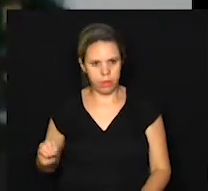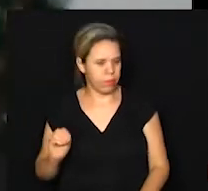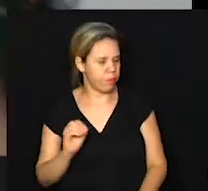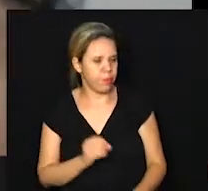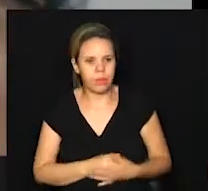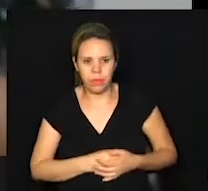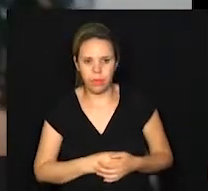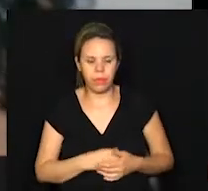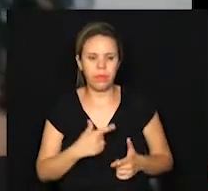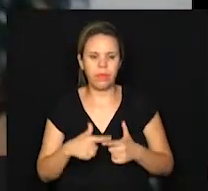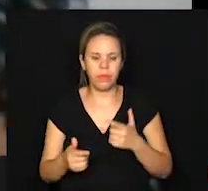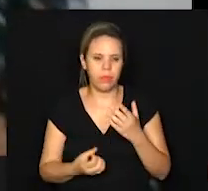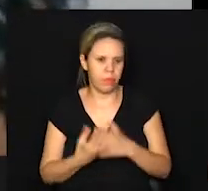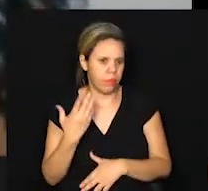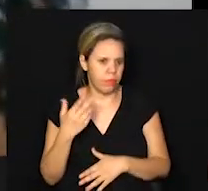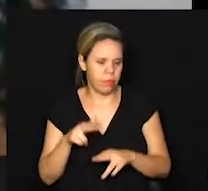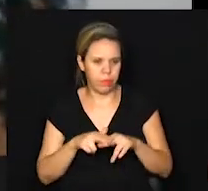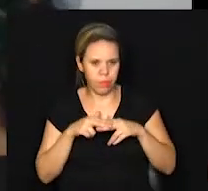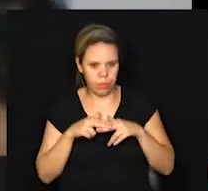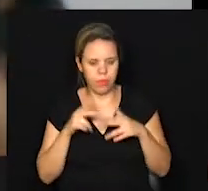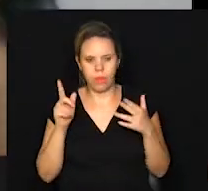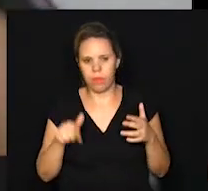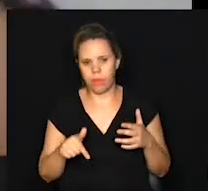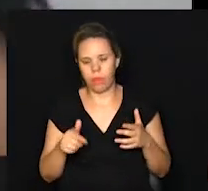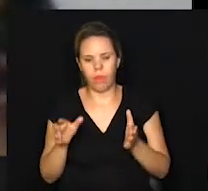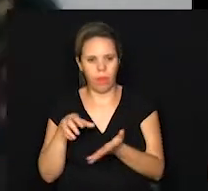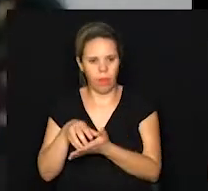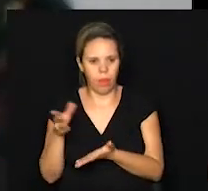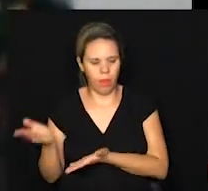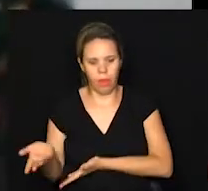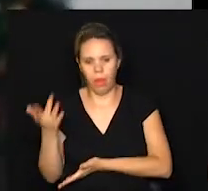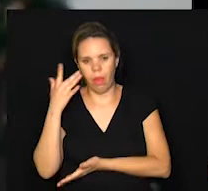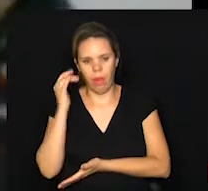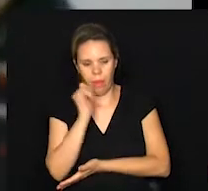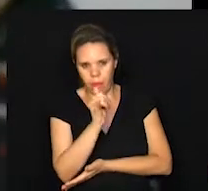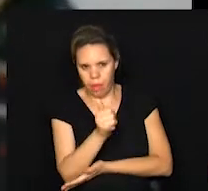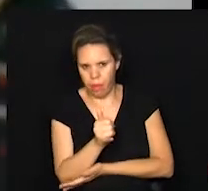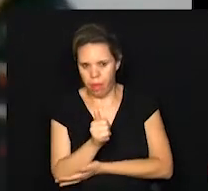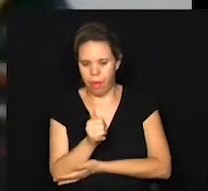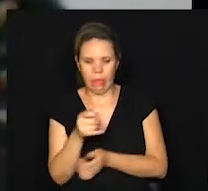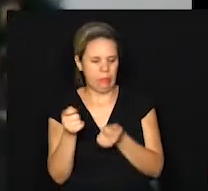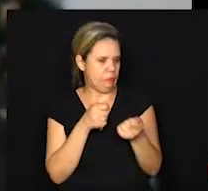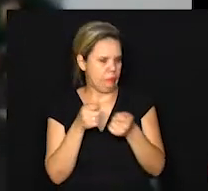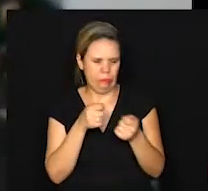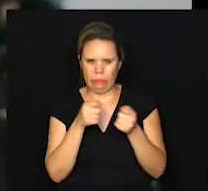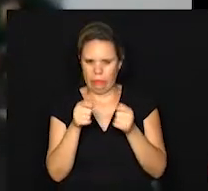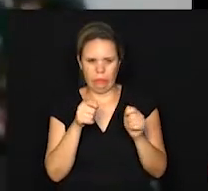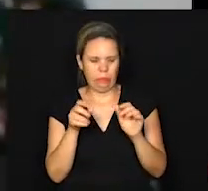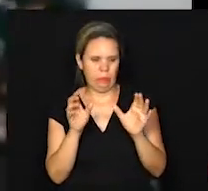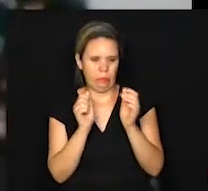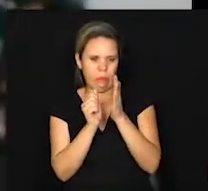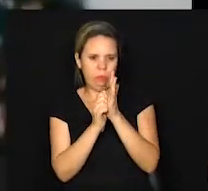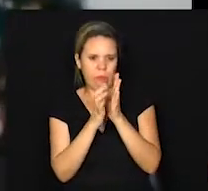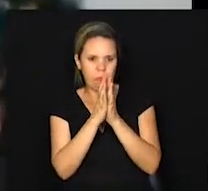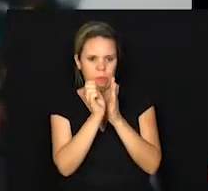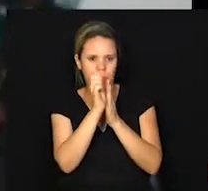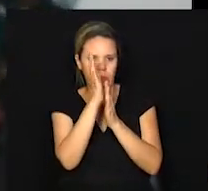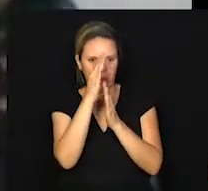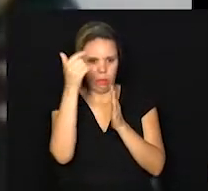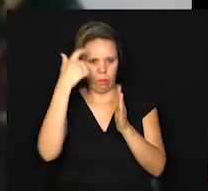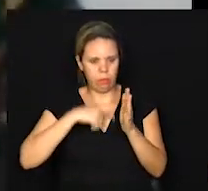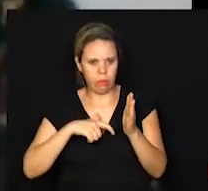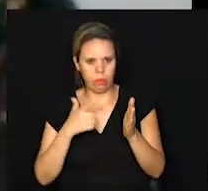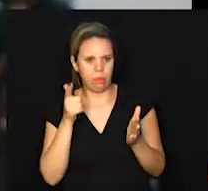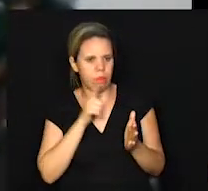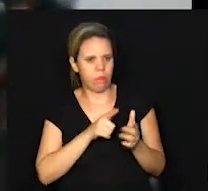Os problemas que vêm com esse campus, eu avisei para ele, eu não lido com burocracia, Eu não sou uma burocrata, eu não